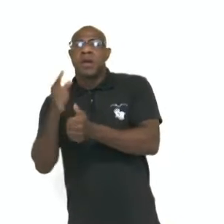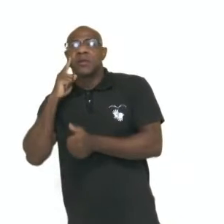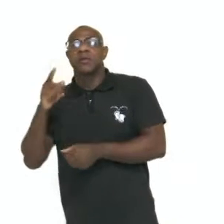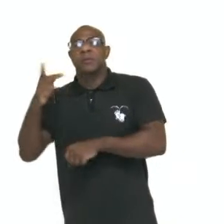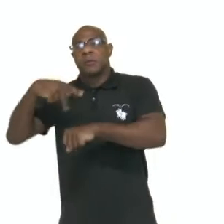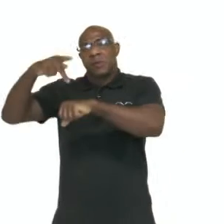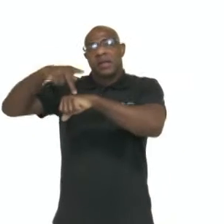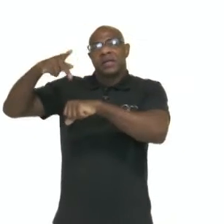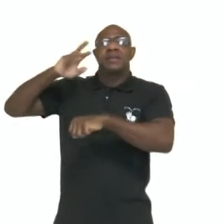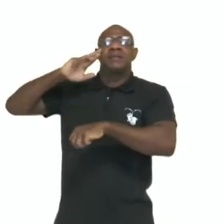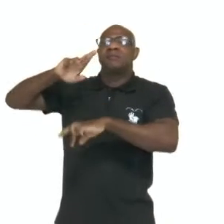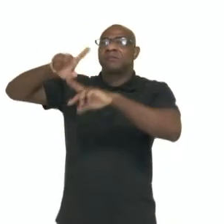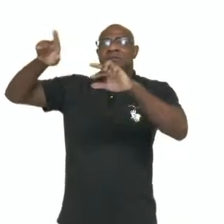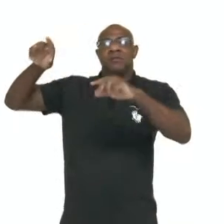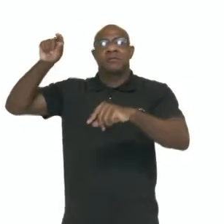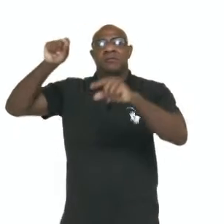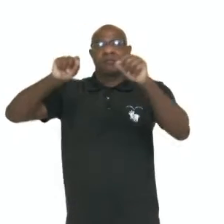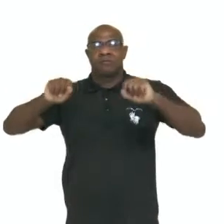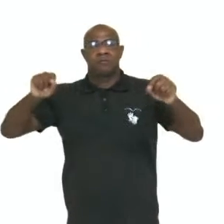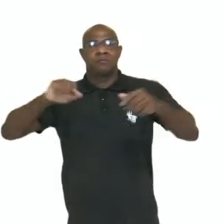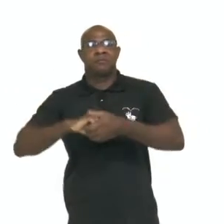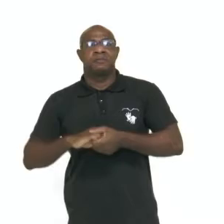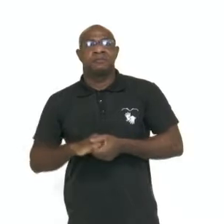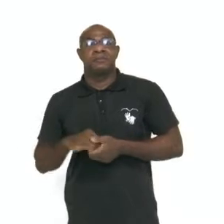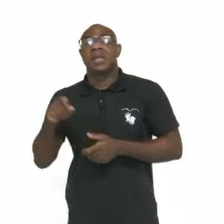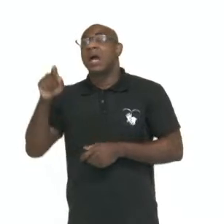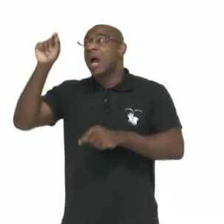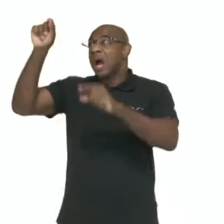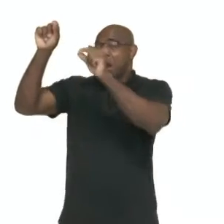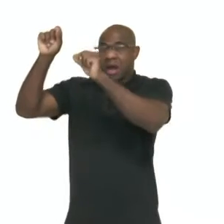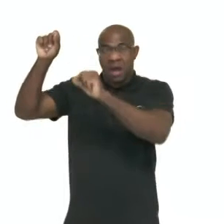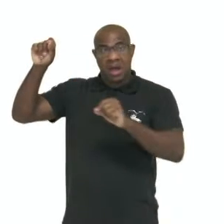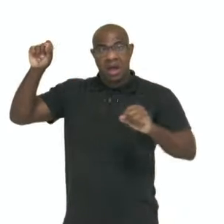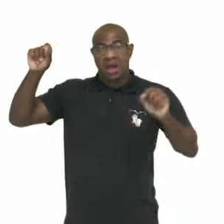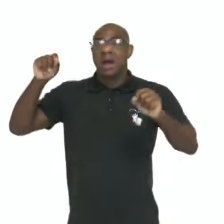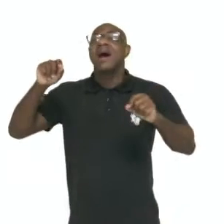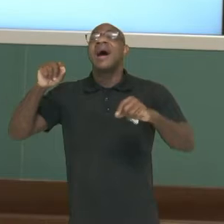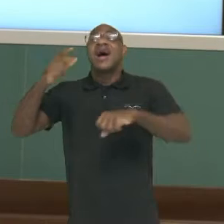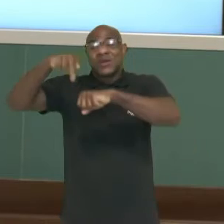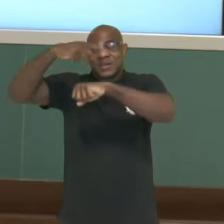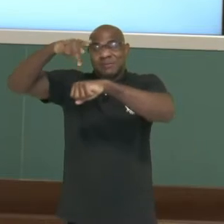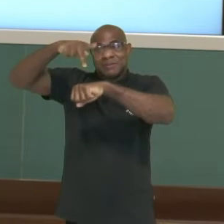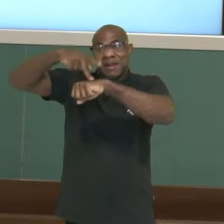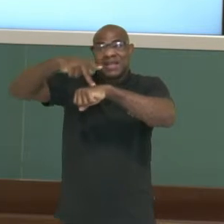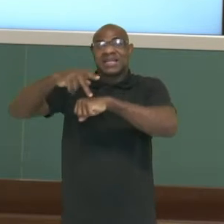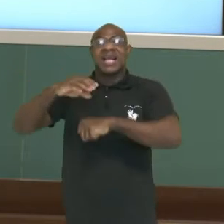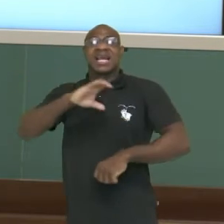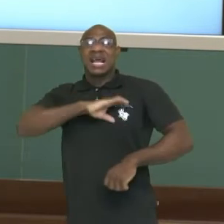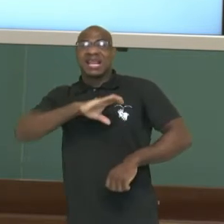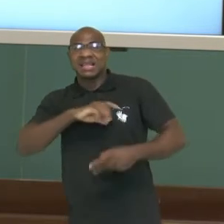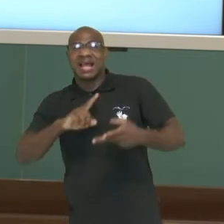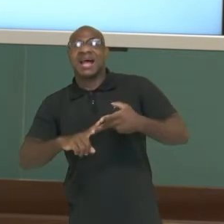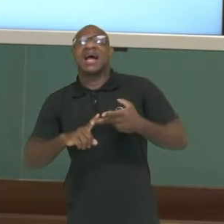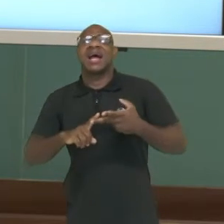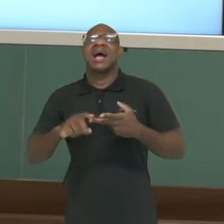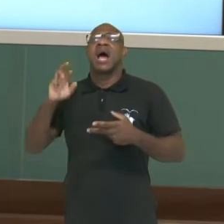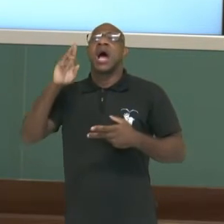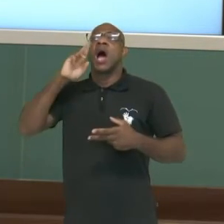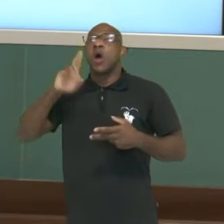a Suécia, o Canadá, os Estados Unidos, vêm explorando essas regiões aí